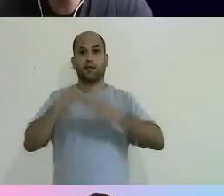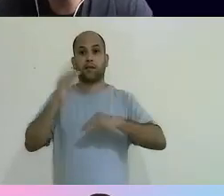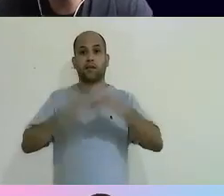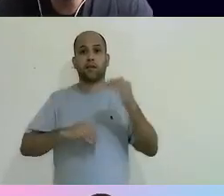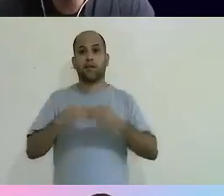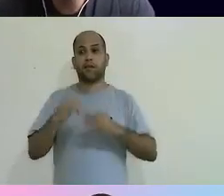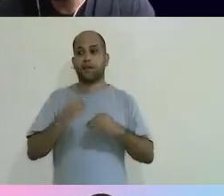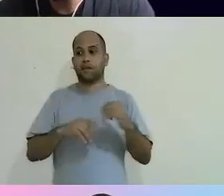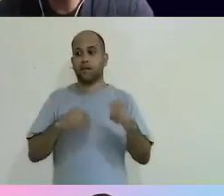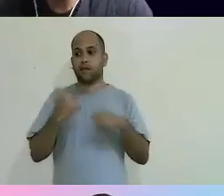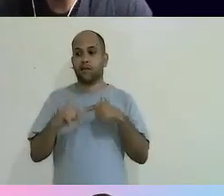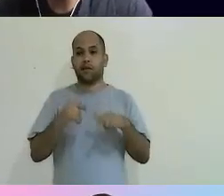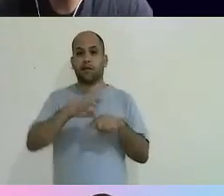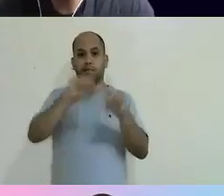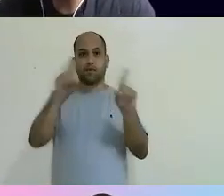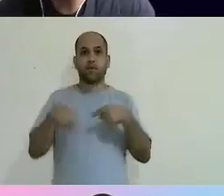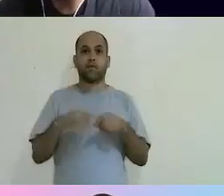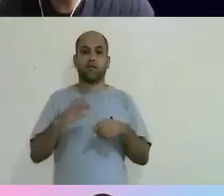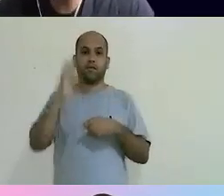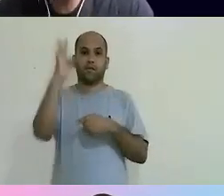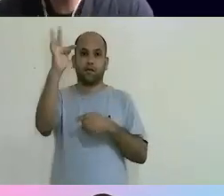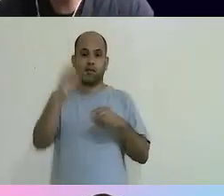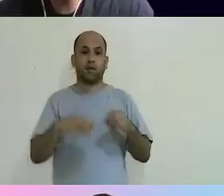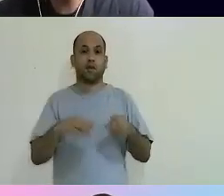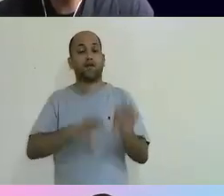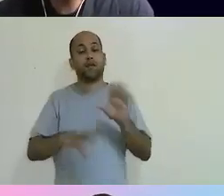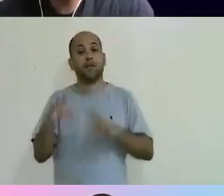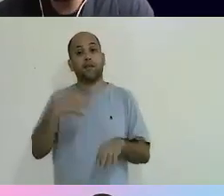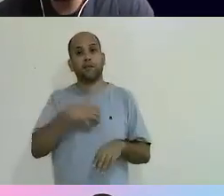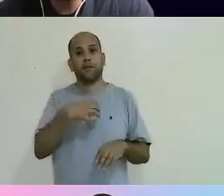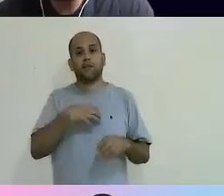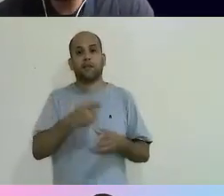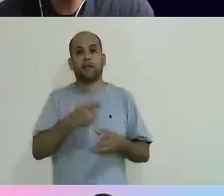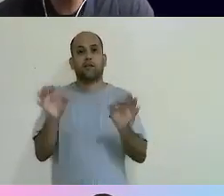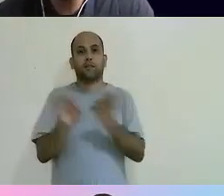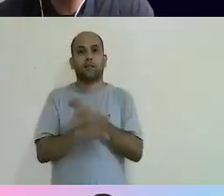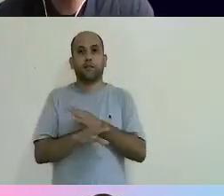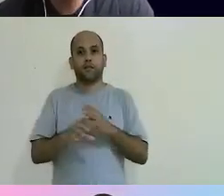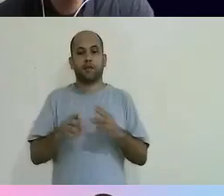aquela função daqui a algum tempo. Não se espera que ela já chegue preparada,